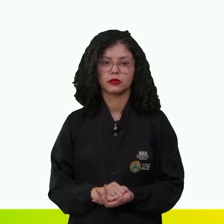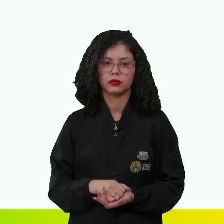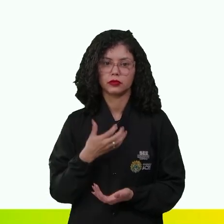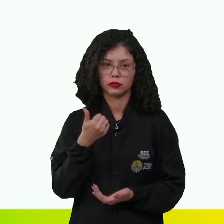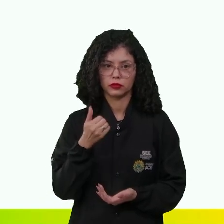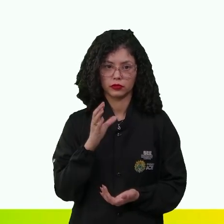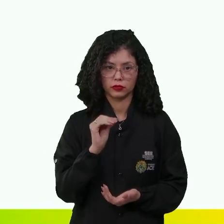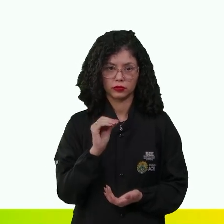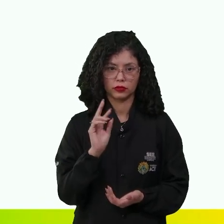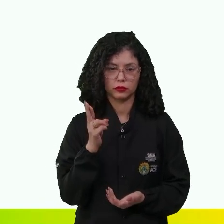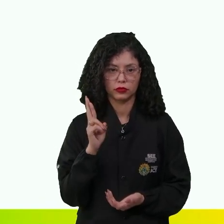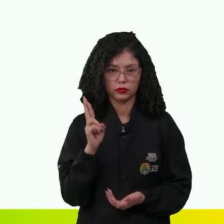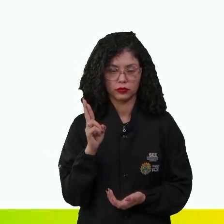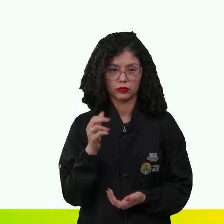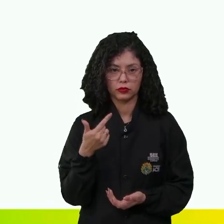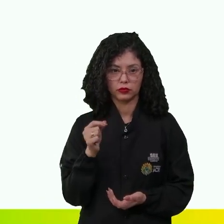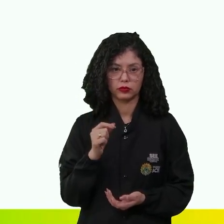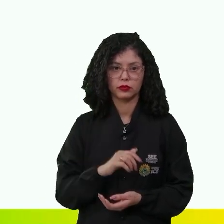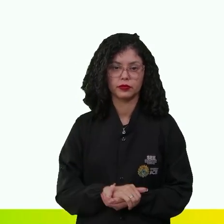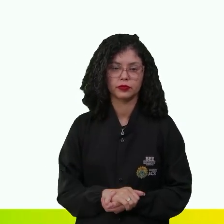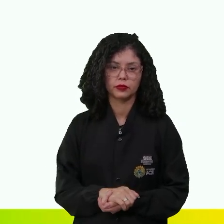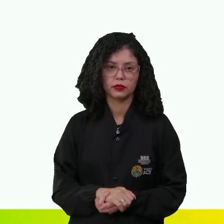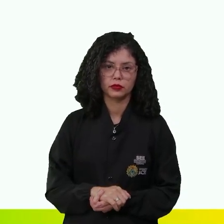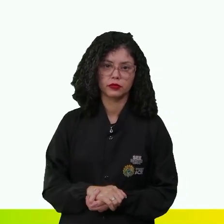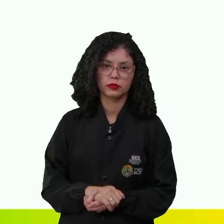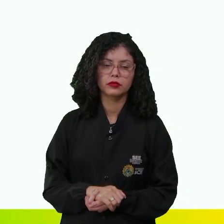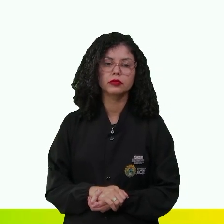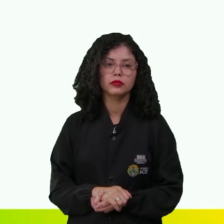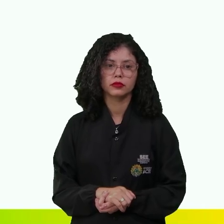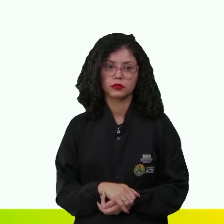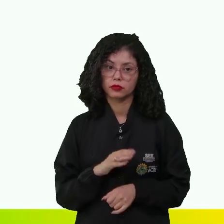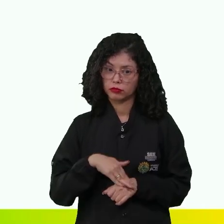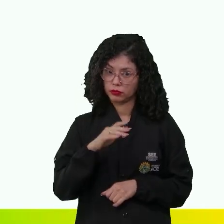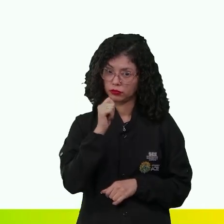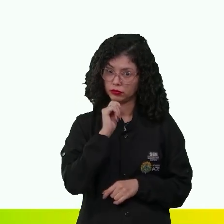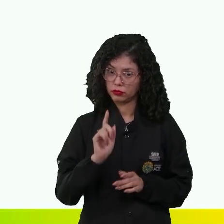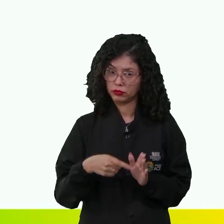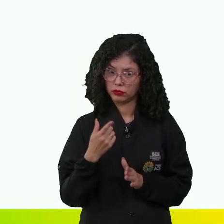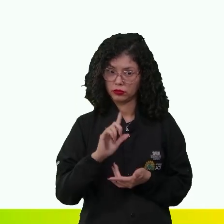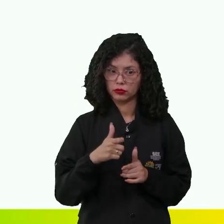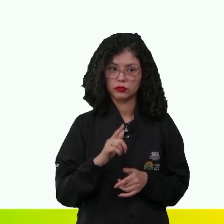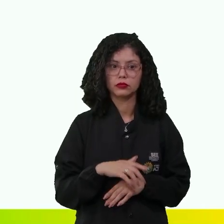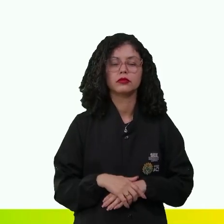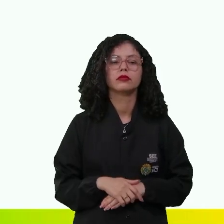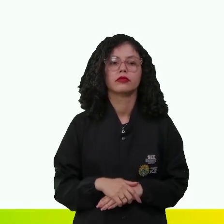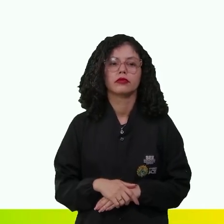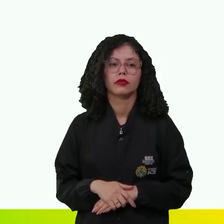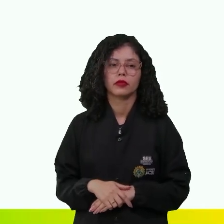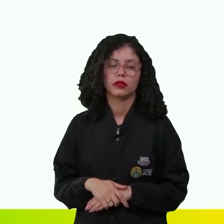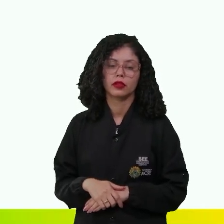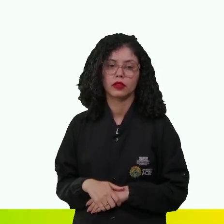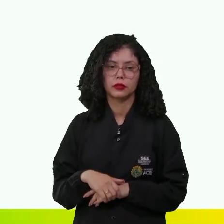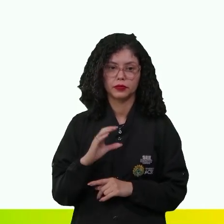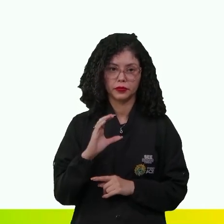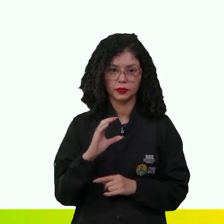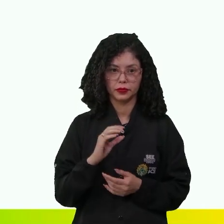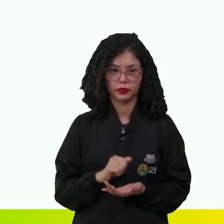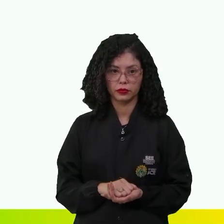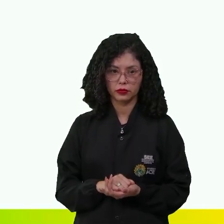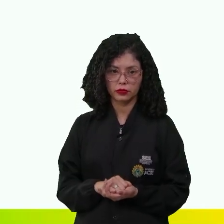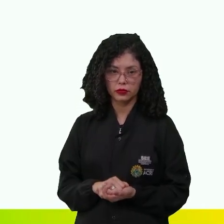R$ 10,20. Já está mais barato que a letra A. Na letra